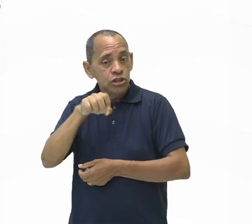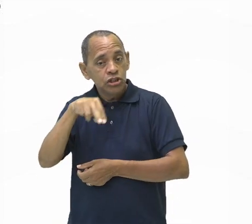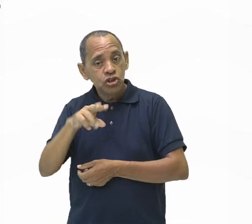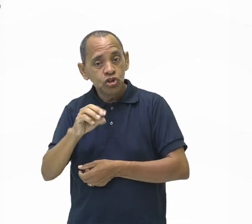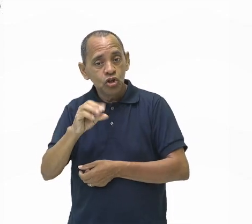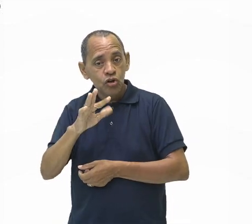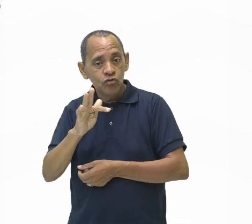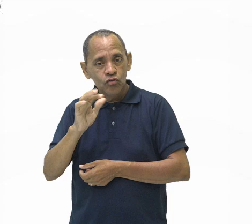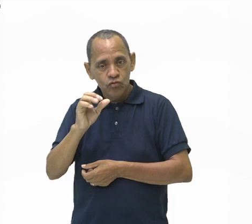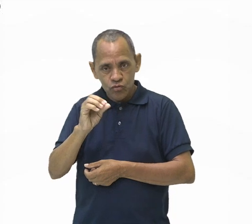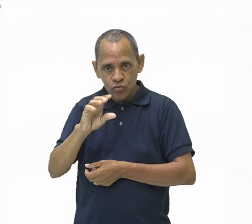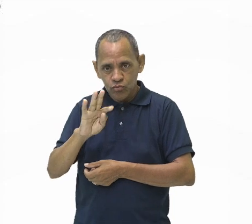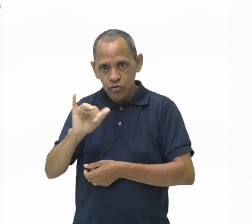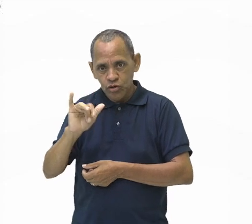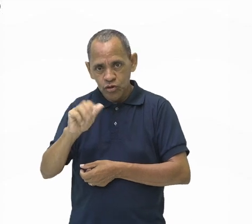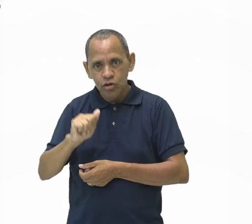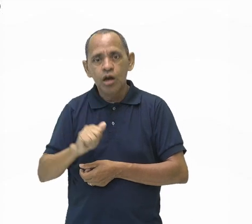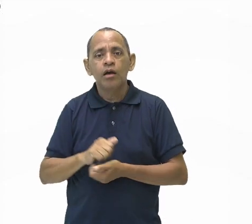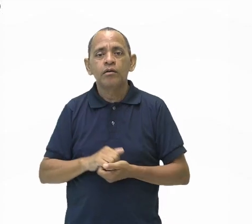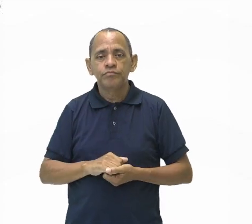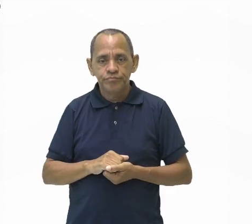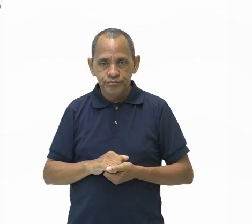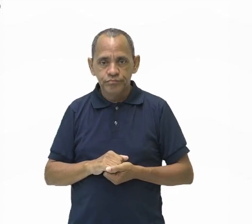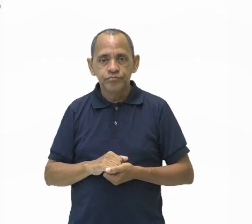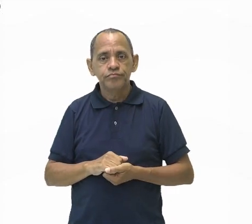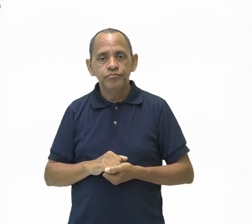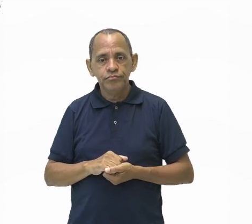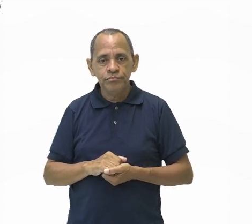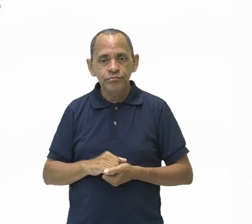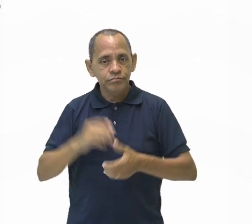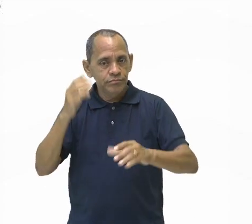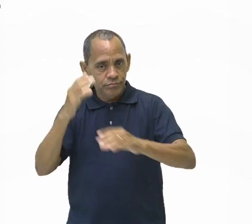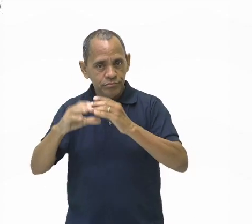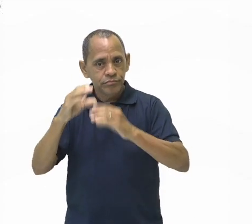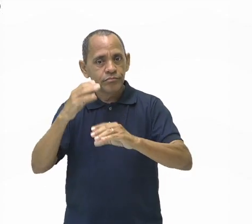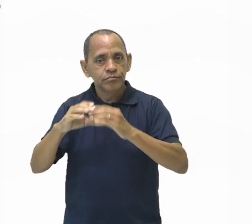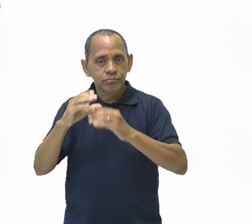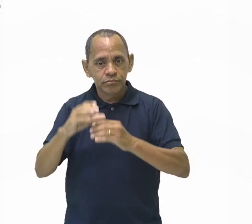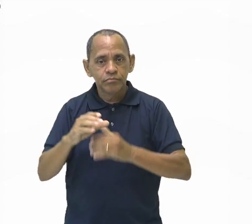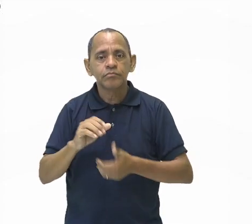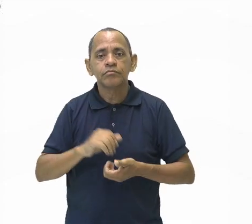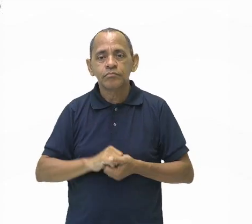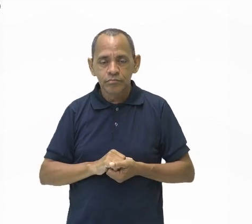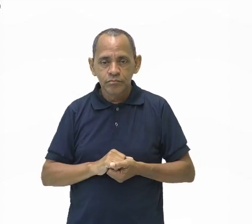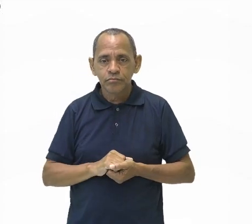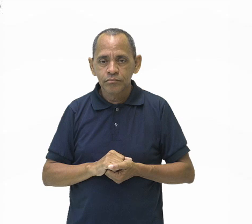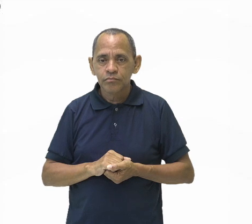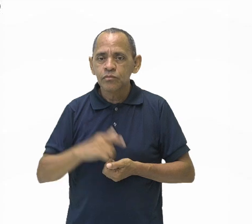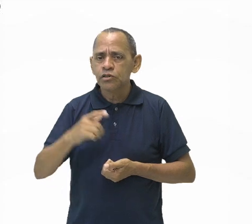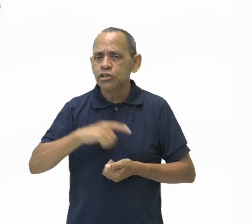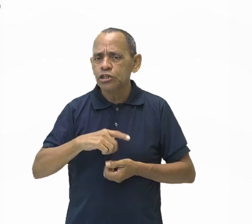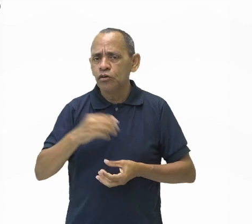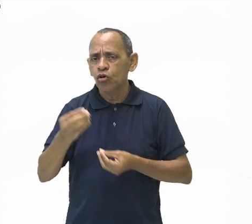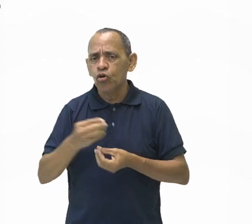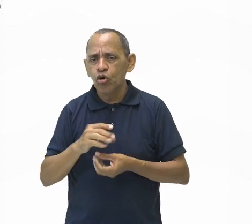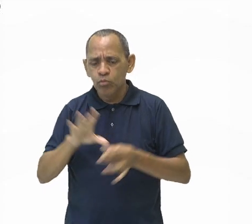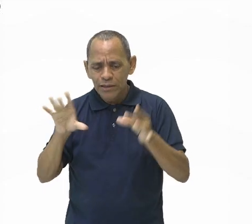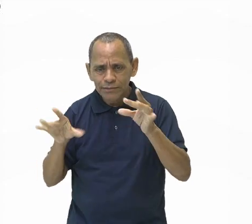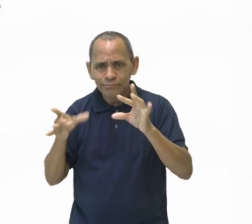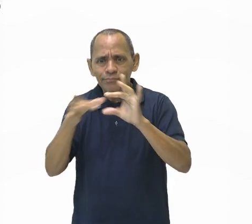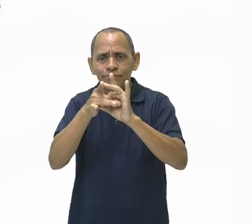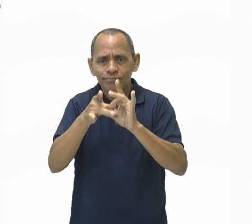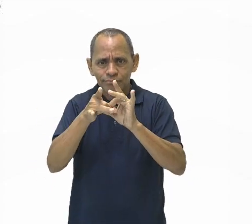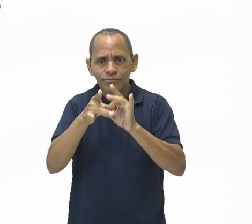lá da nossa questão da nossa canção Viagem Insólita de um Caboclo, normalmente vinculada à